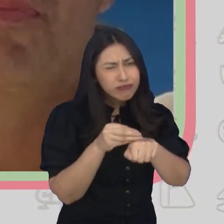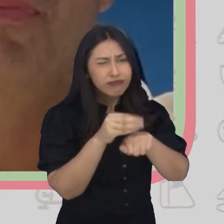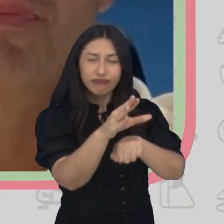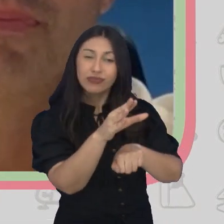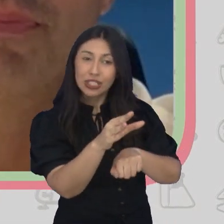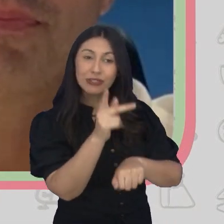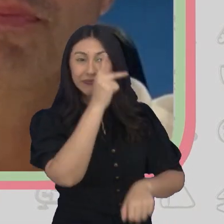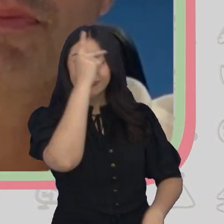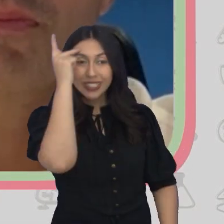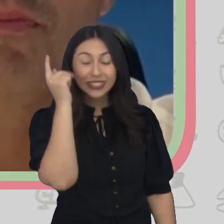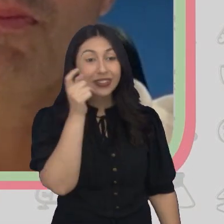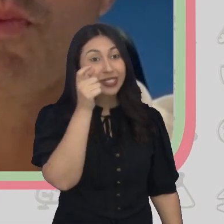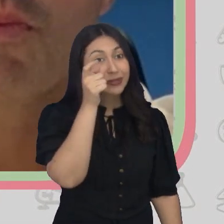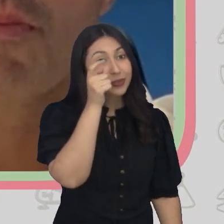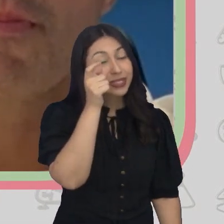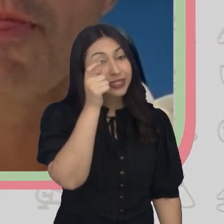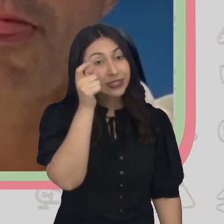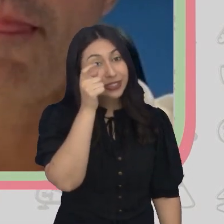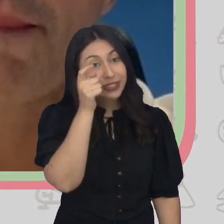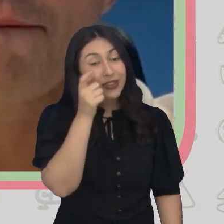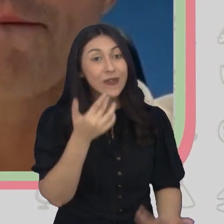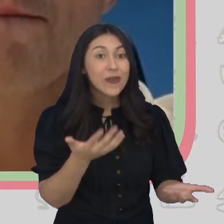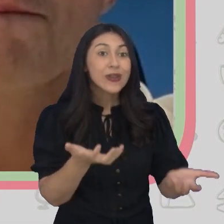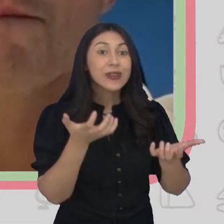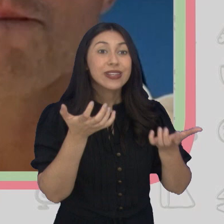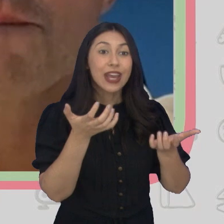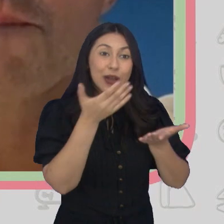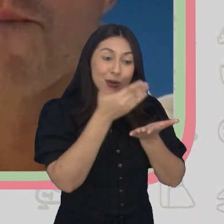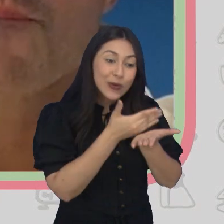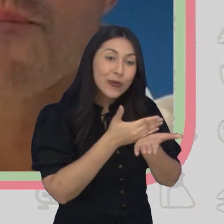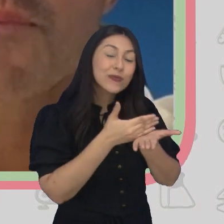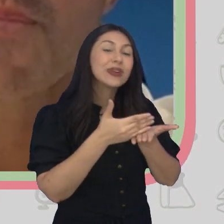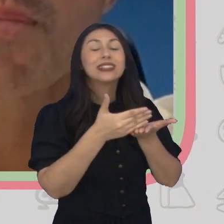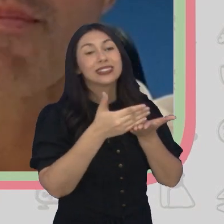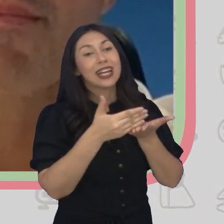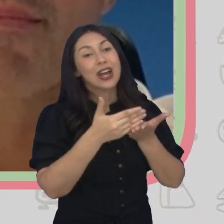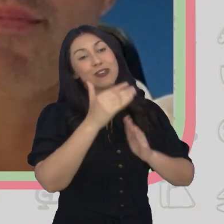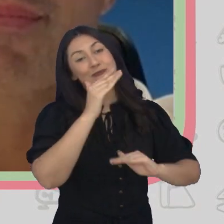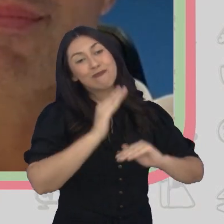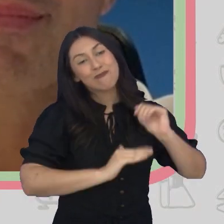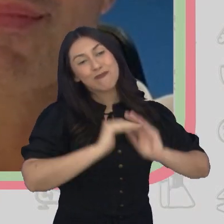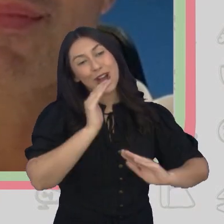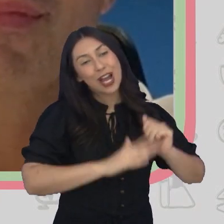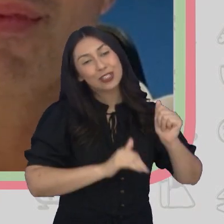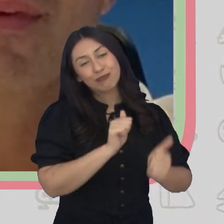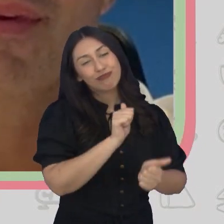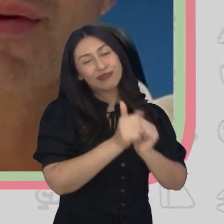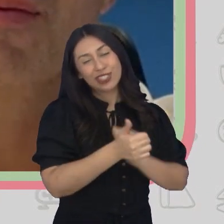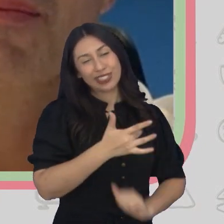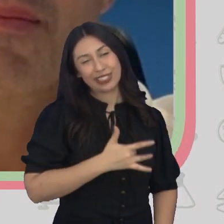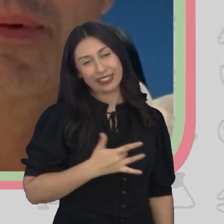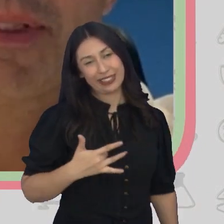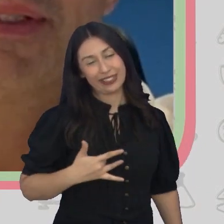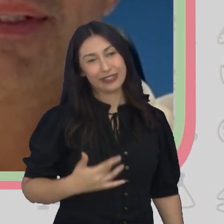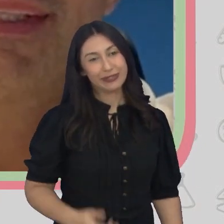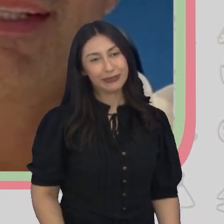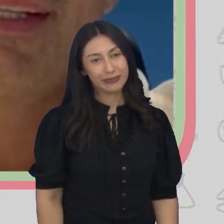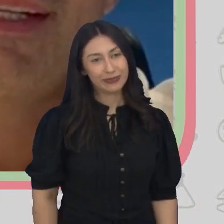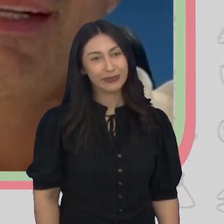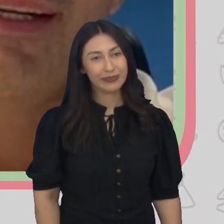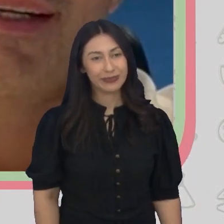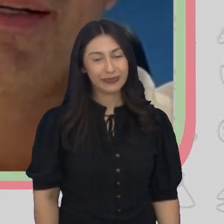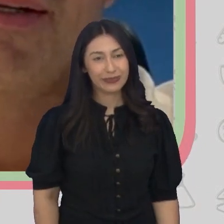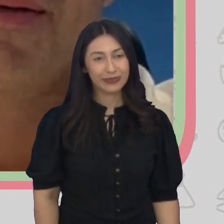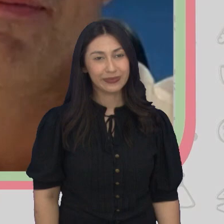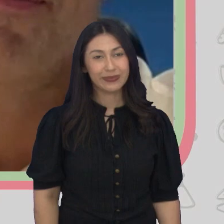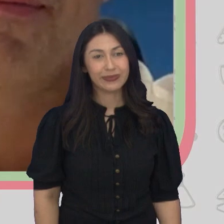está assistindo a gente e gostaria de adotar um estilo de vida ativo, mais saudável.